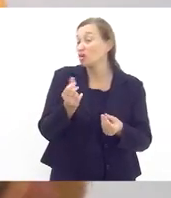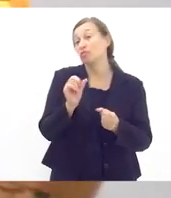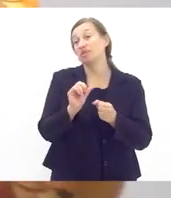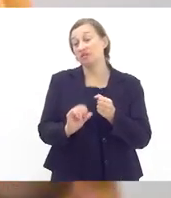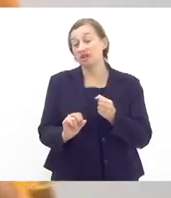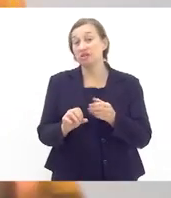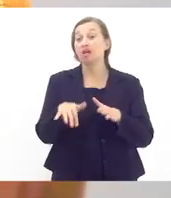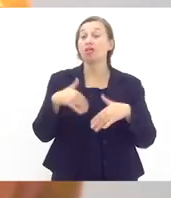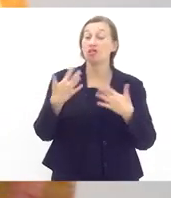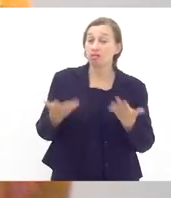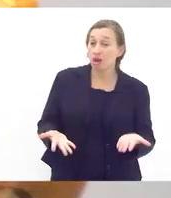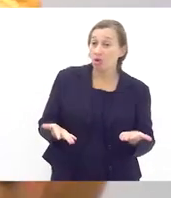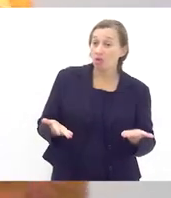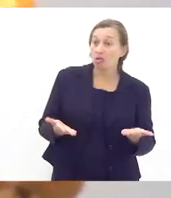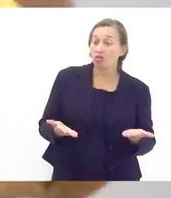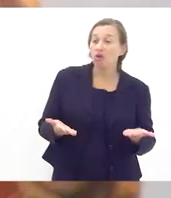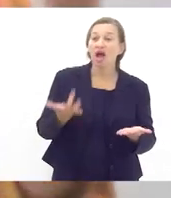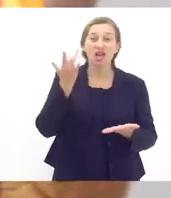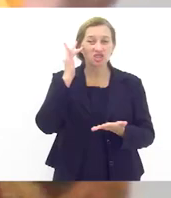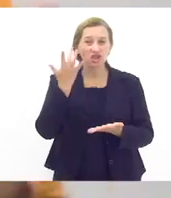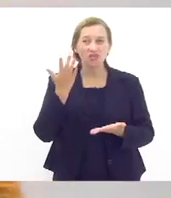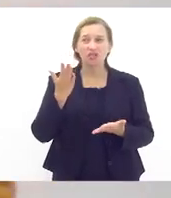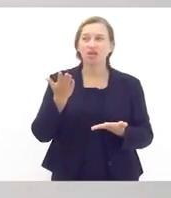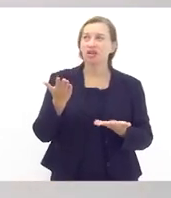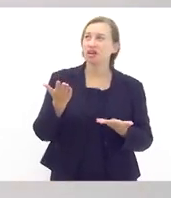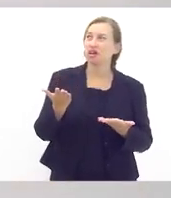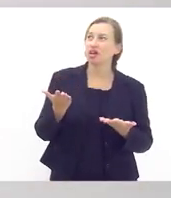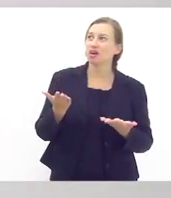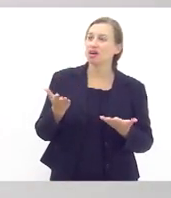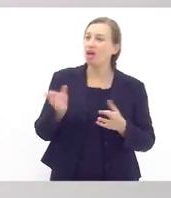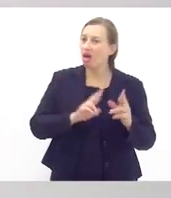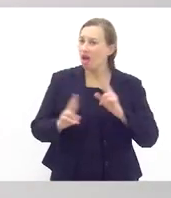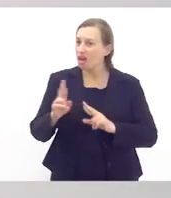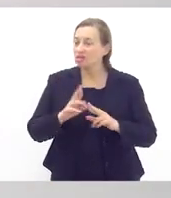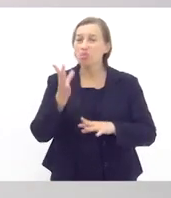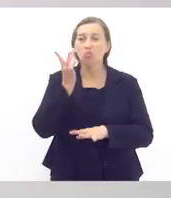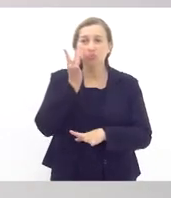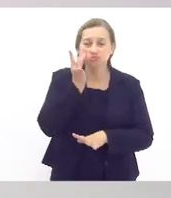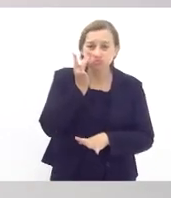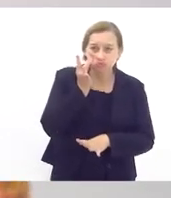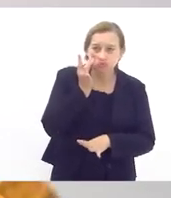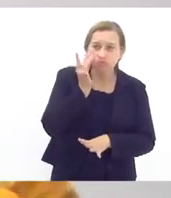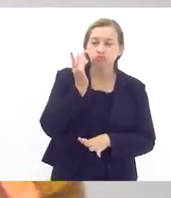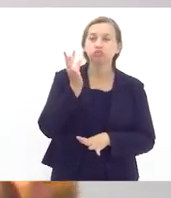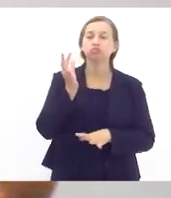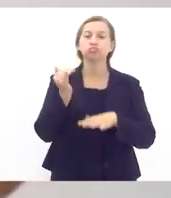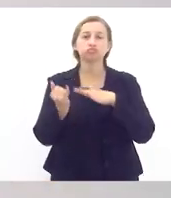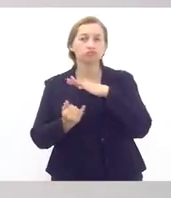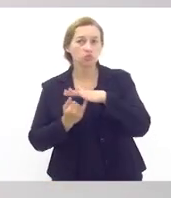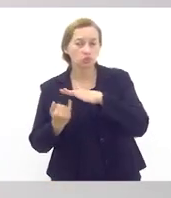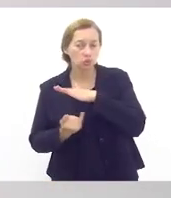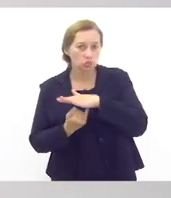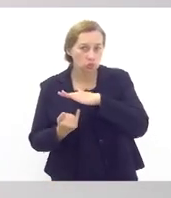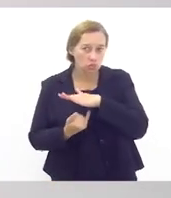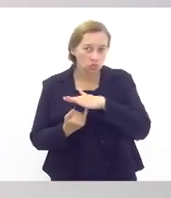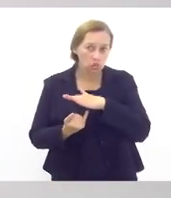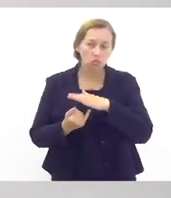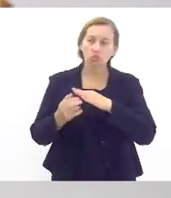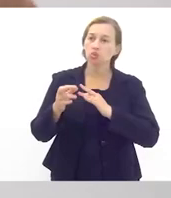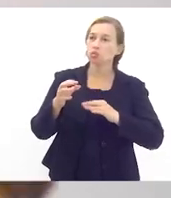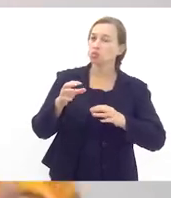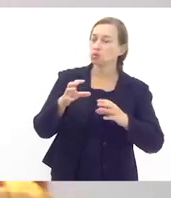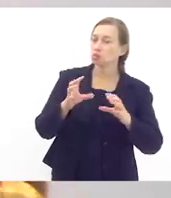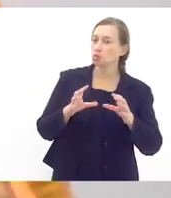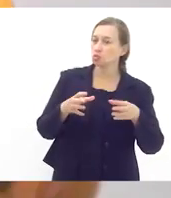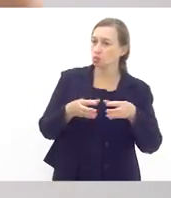então achávamos que para além da relação presencial da relação institucional quais organizações